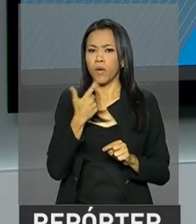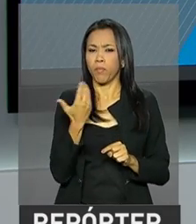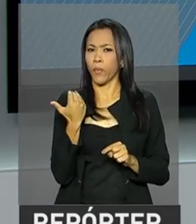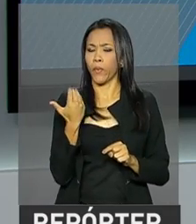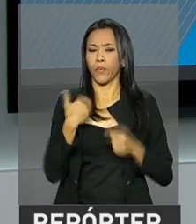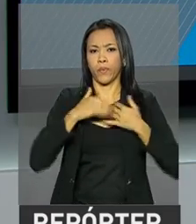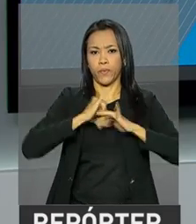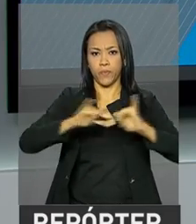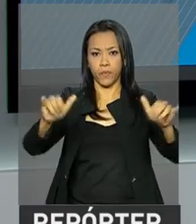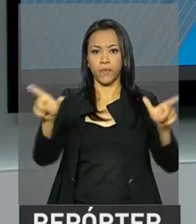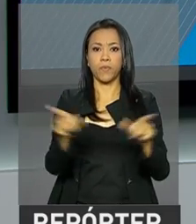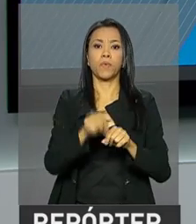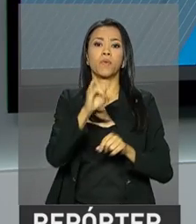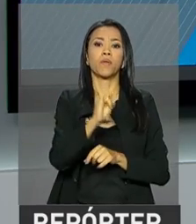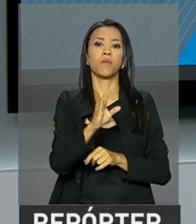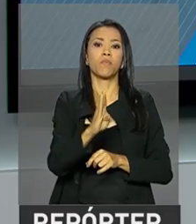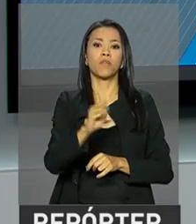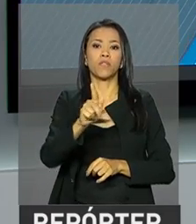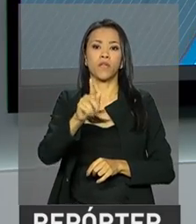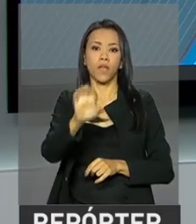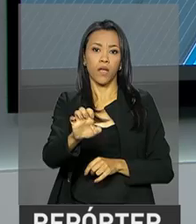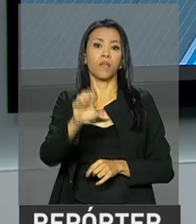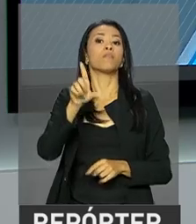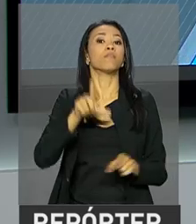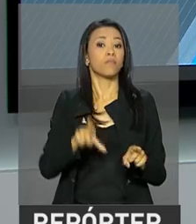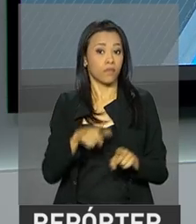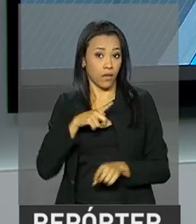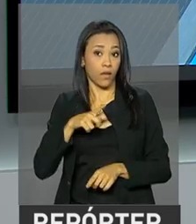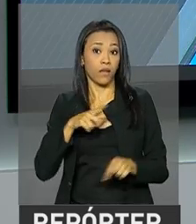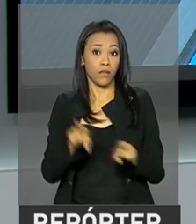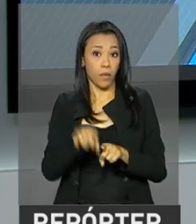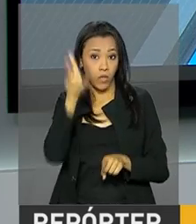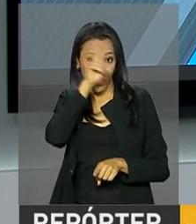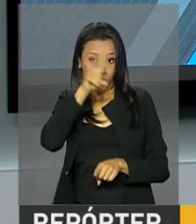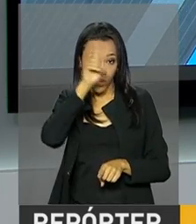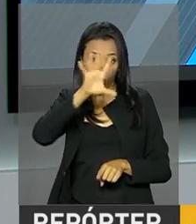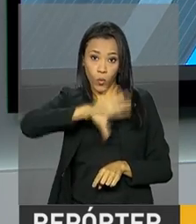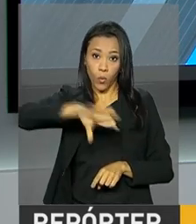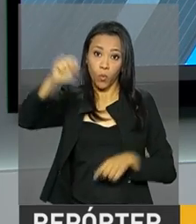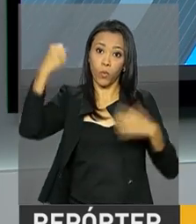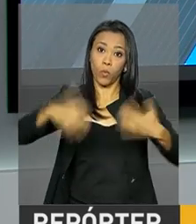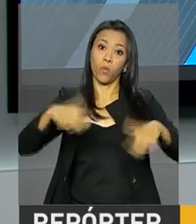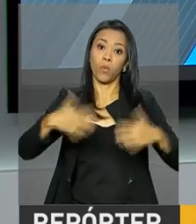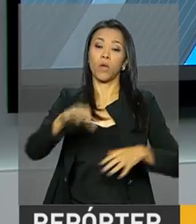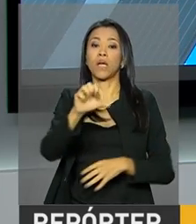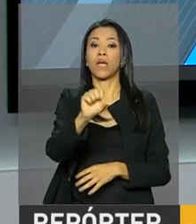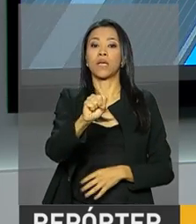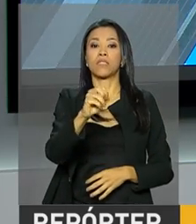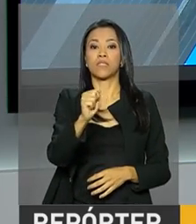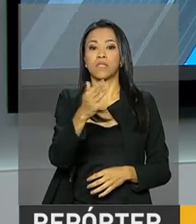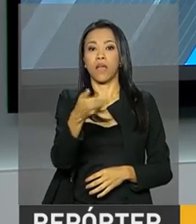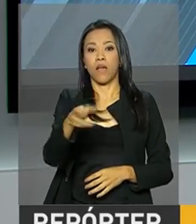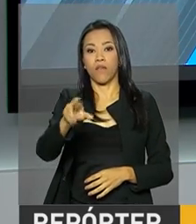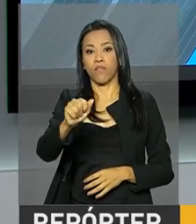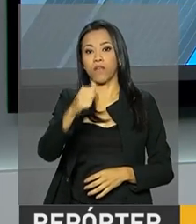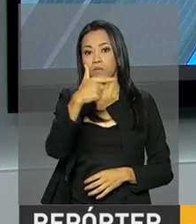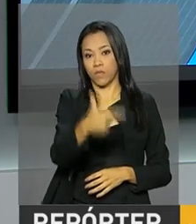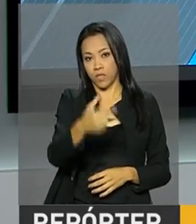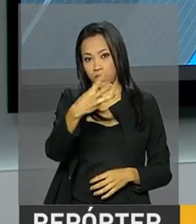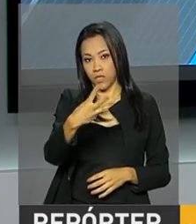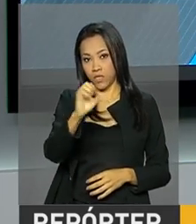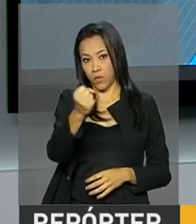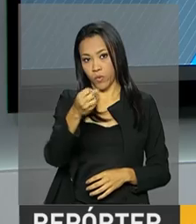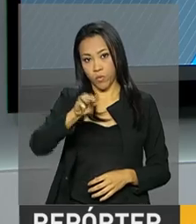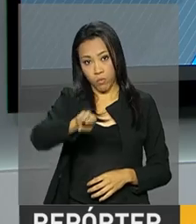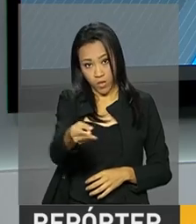pouco pelo ibge também indica um recorde histórico com safra de grãos superior a 238